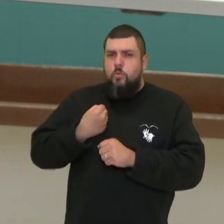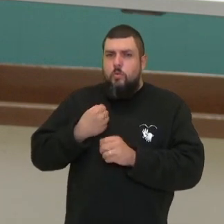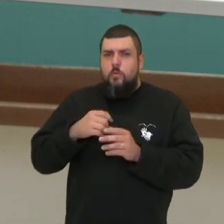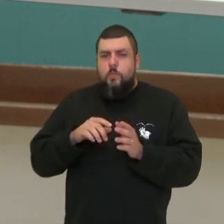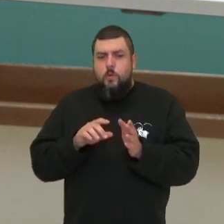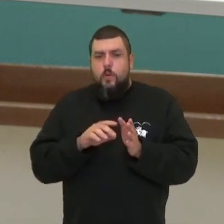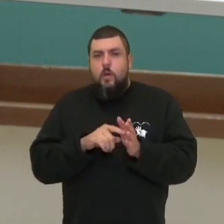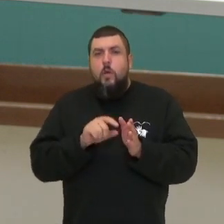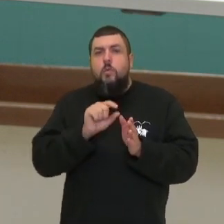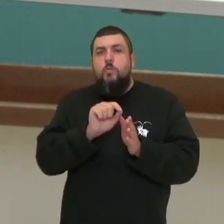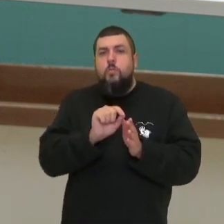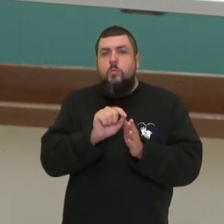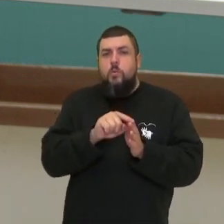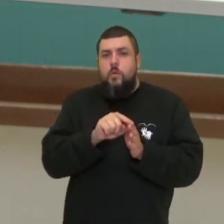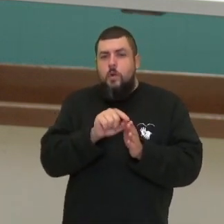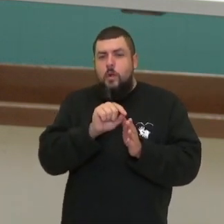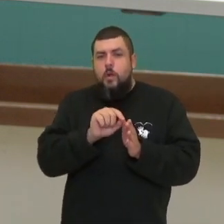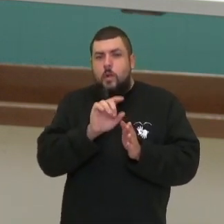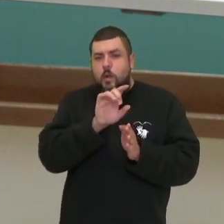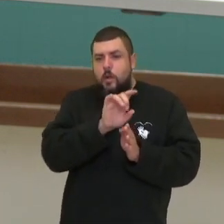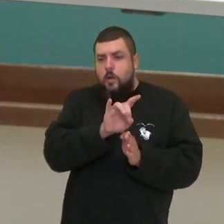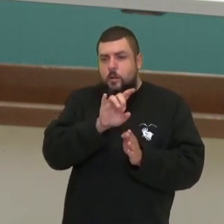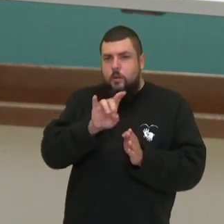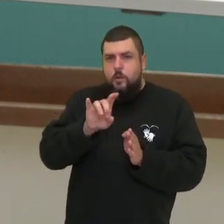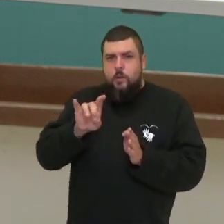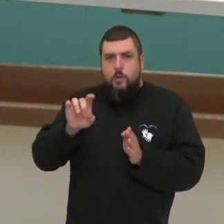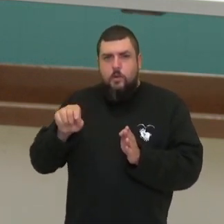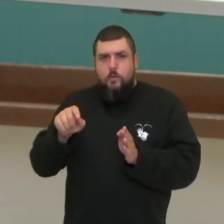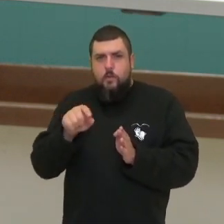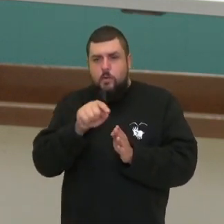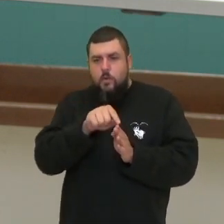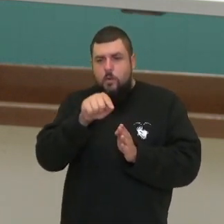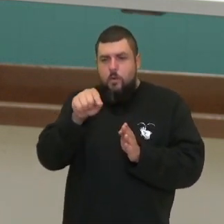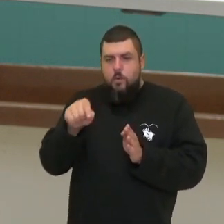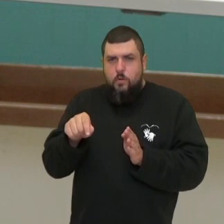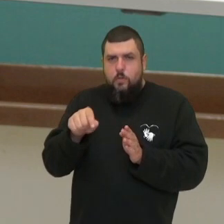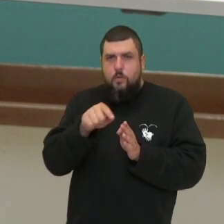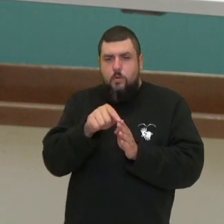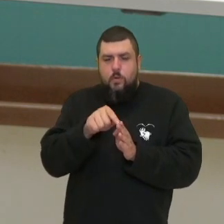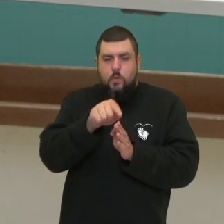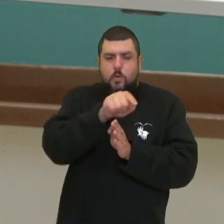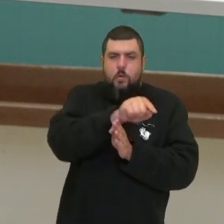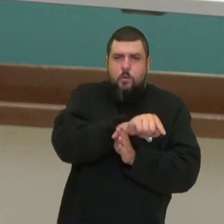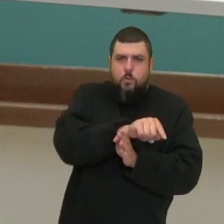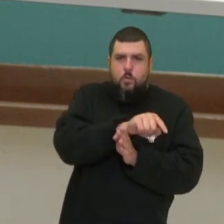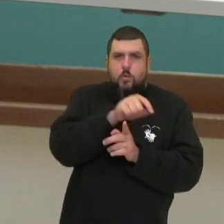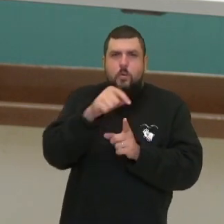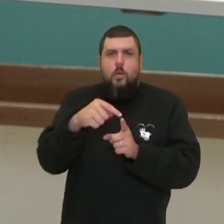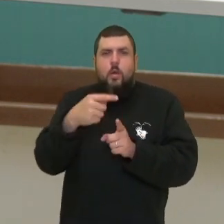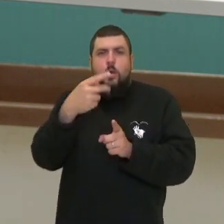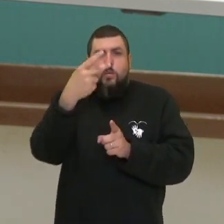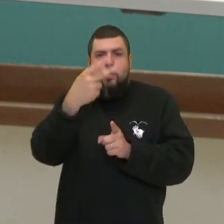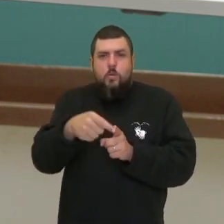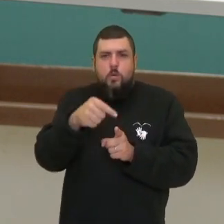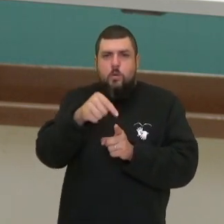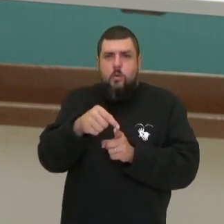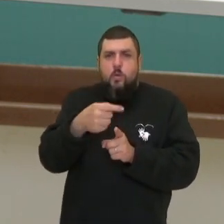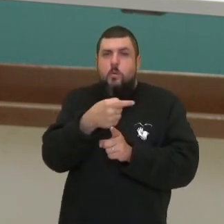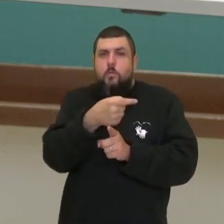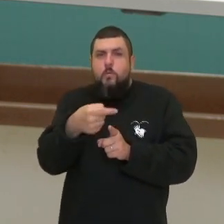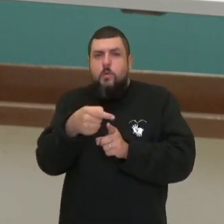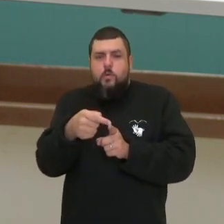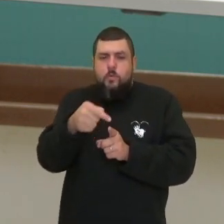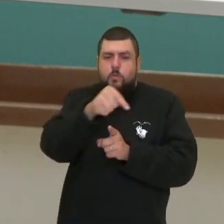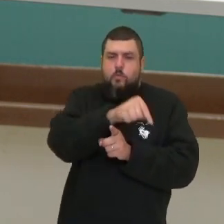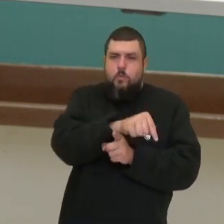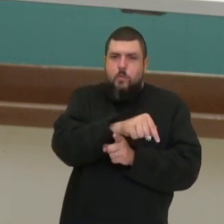a diferença entre cada termo e o seu termo anterior, isso a partir do segundo termo, é